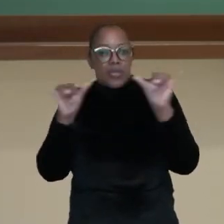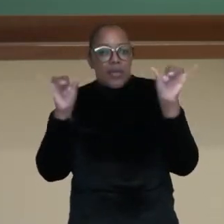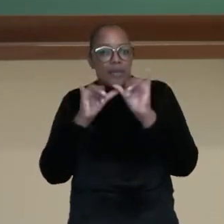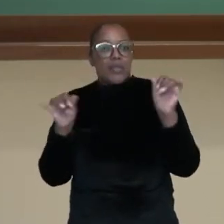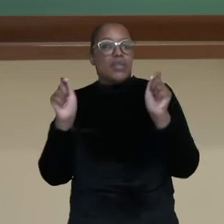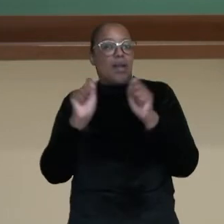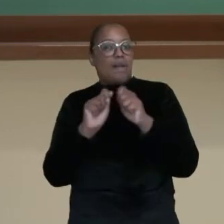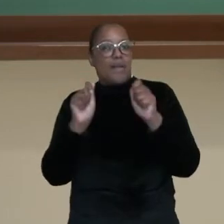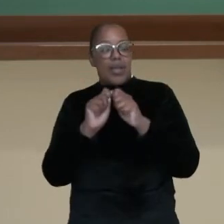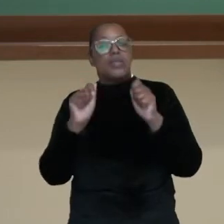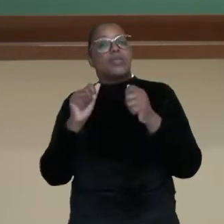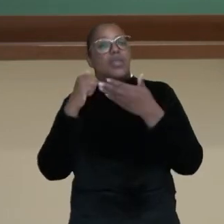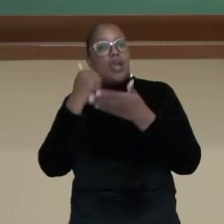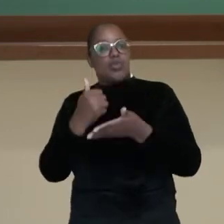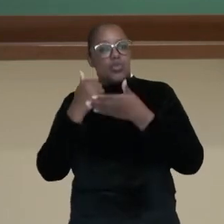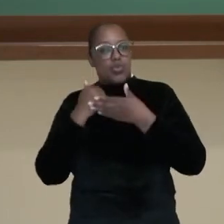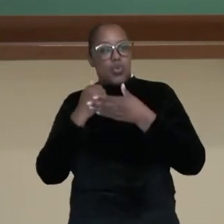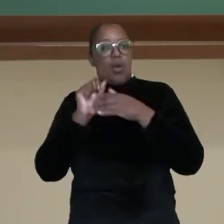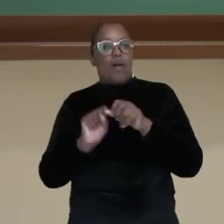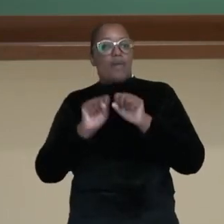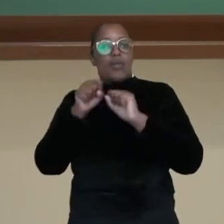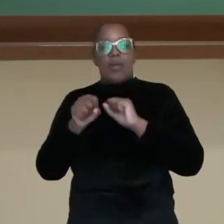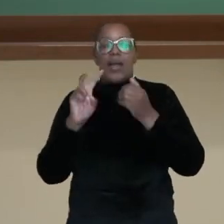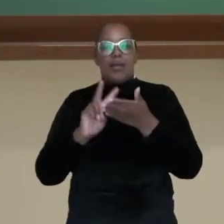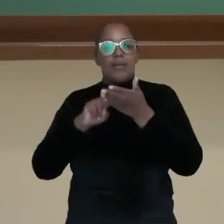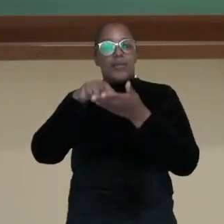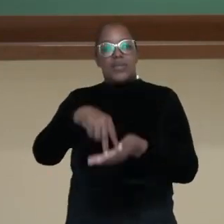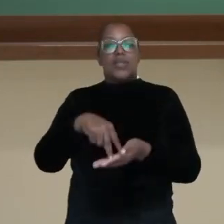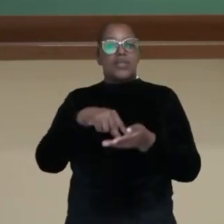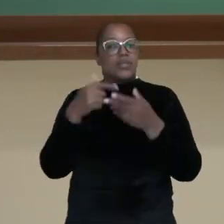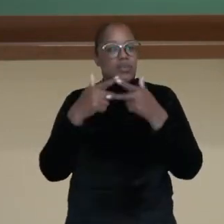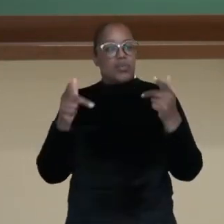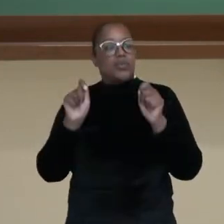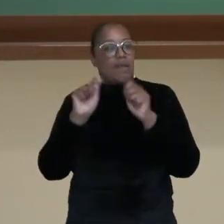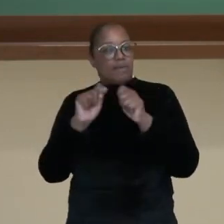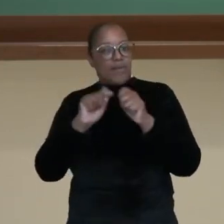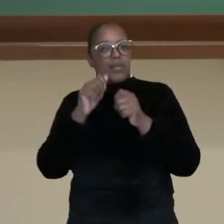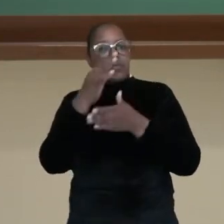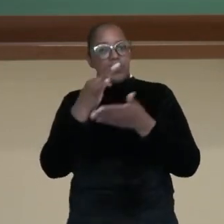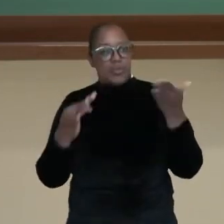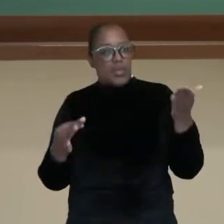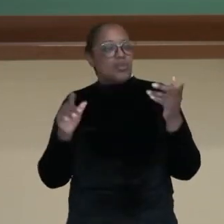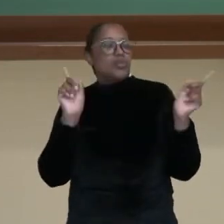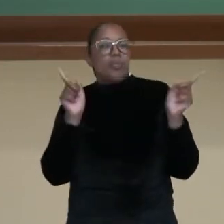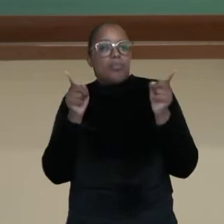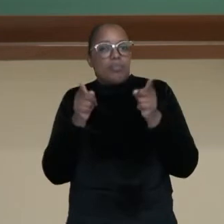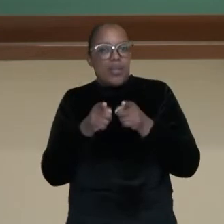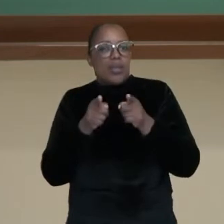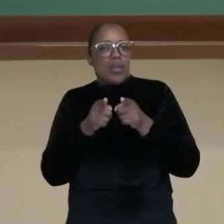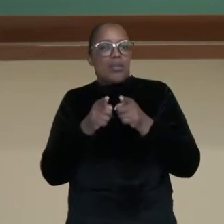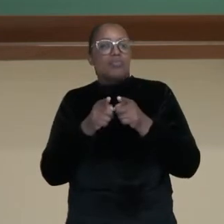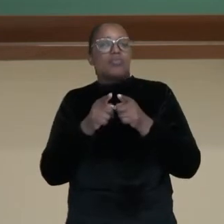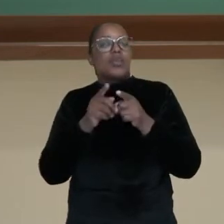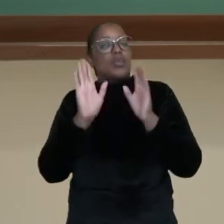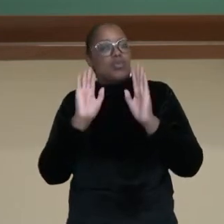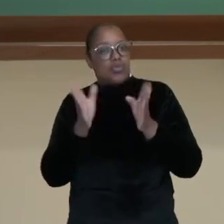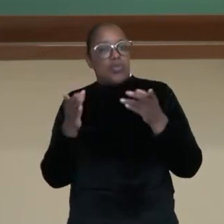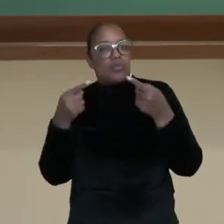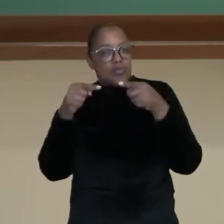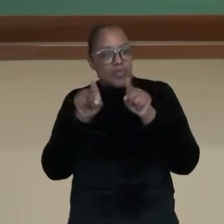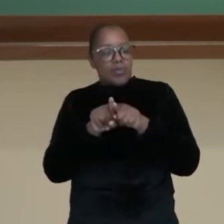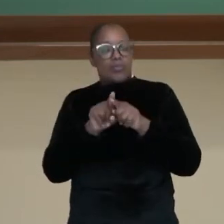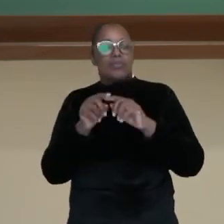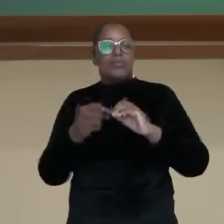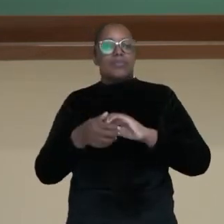né, ajudou a formar e a fortalecer esse regime. Faço um texto aí breve sobre esses aspectos. Agora é com